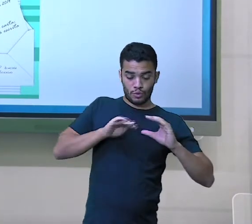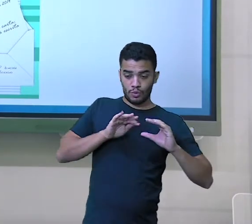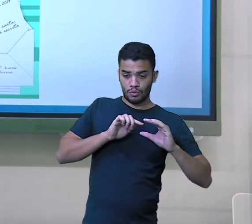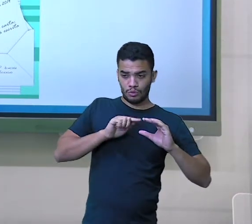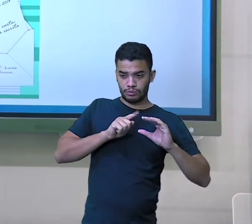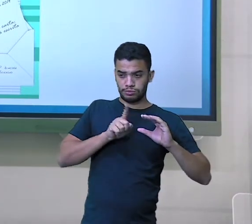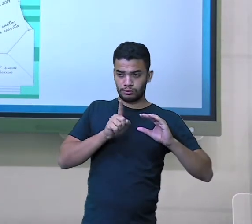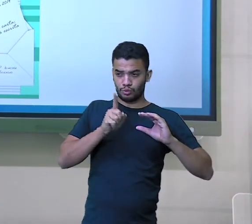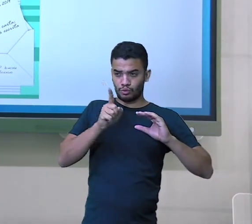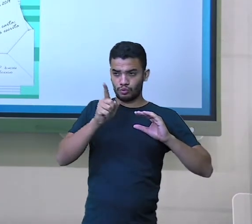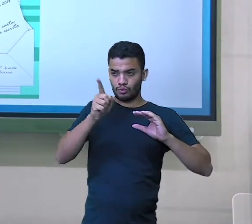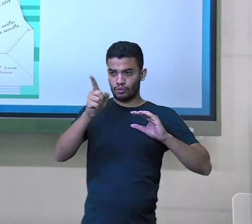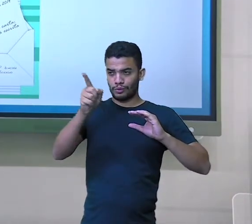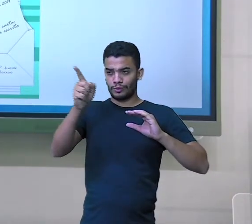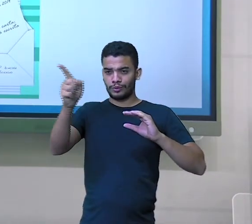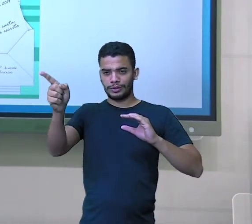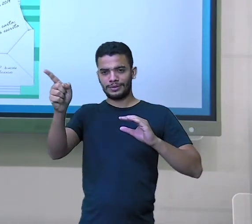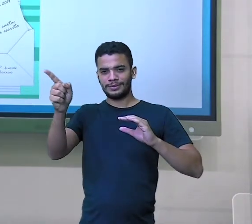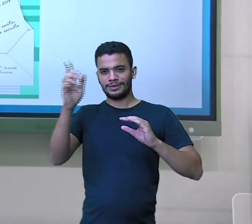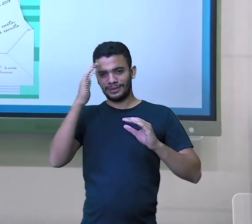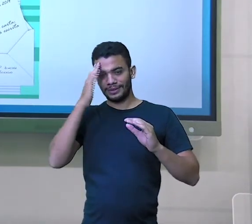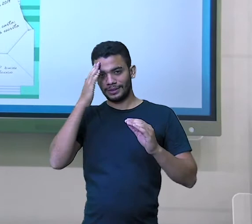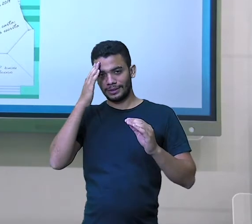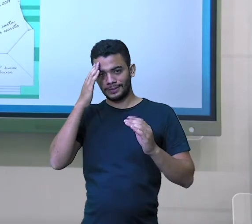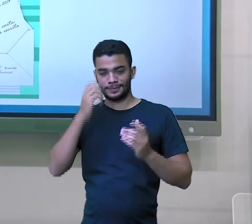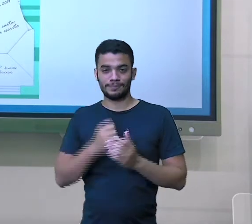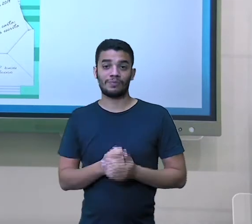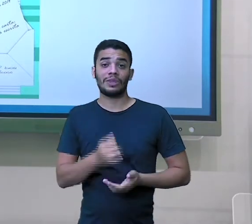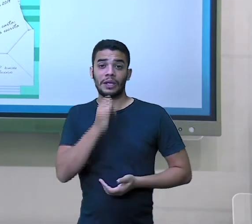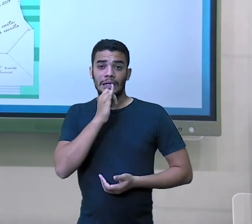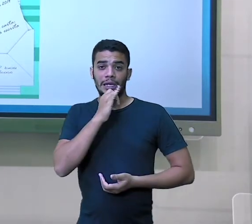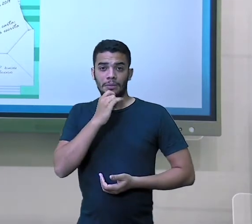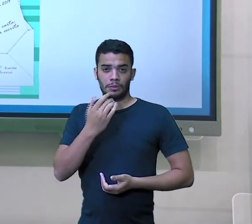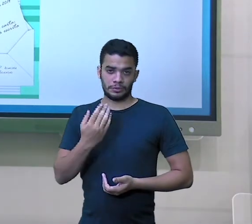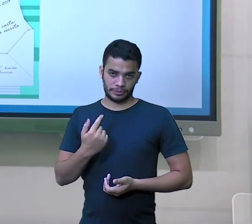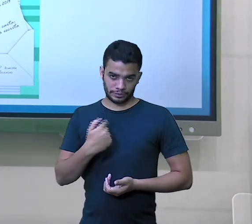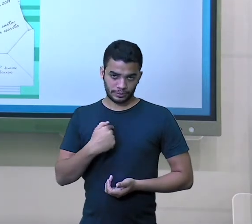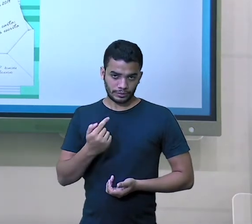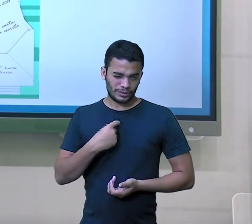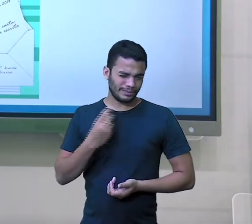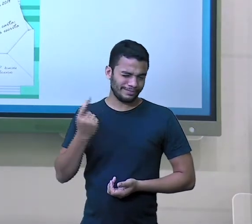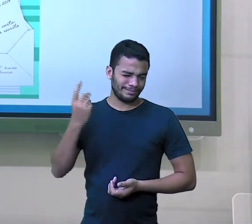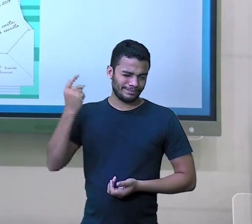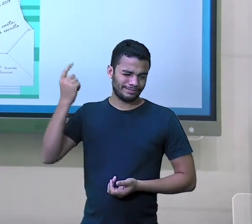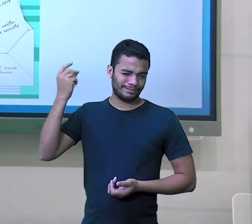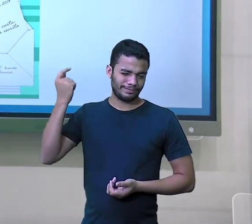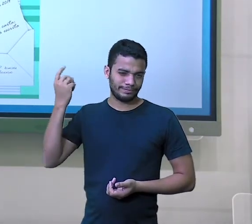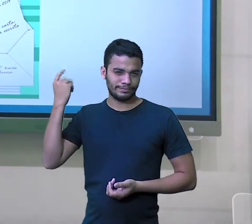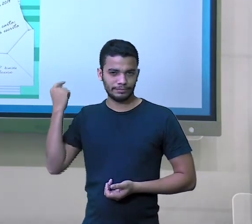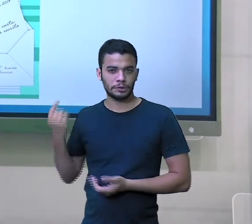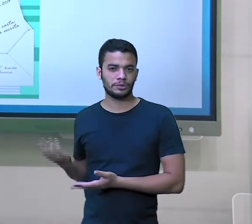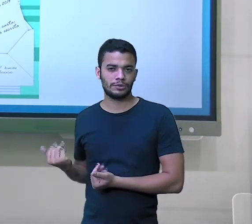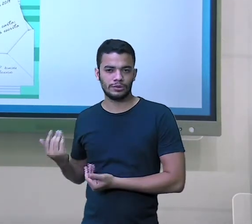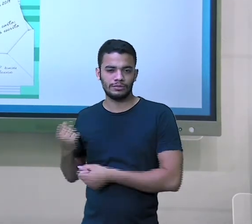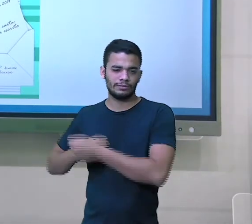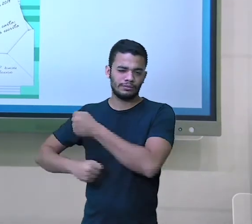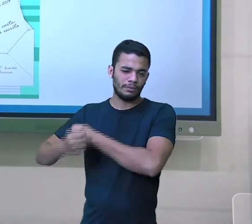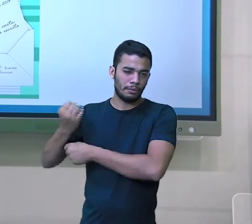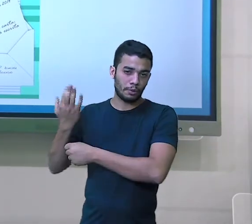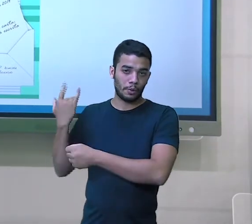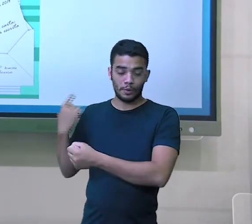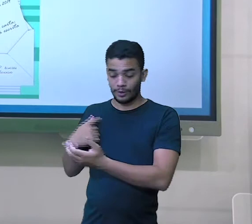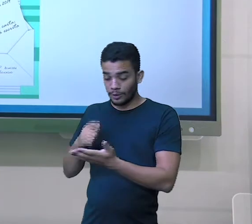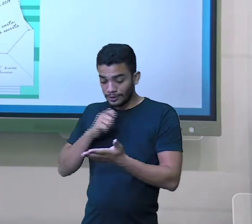eu escrevi uma carta, né? Fazia questão que a minha mãe fosse até o correio, levasse aquela carta. Precisava-se